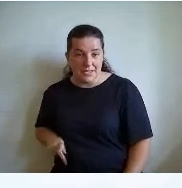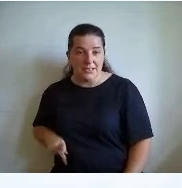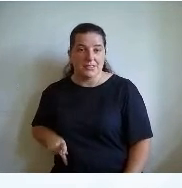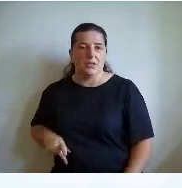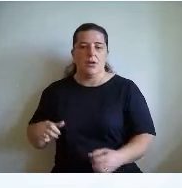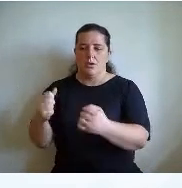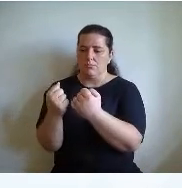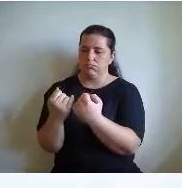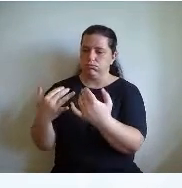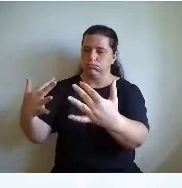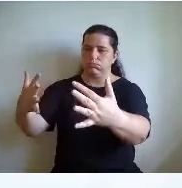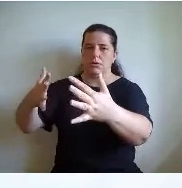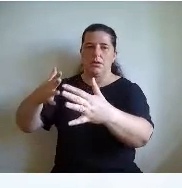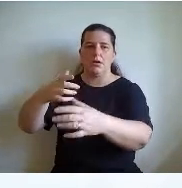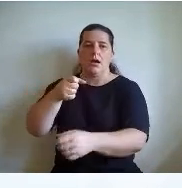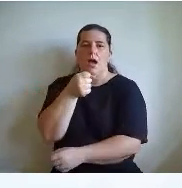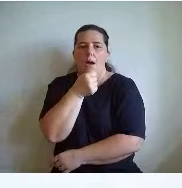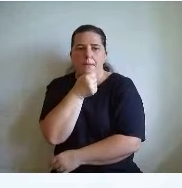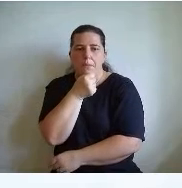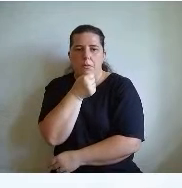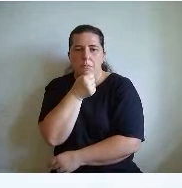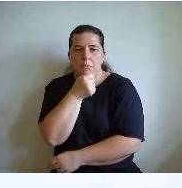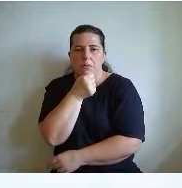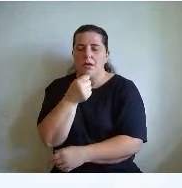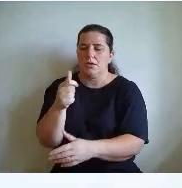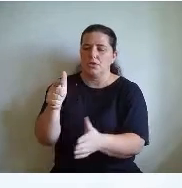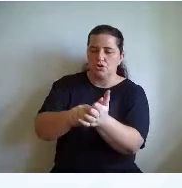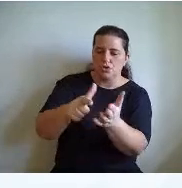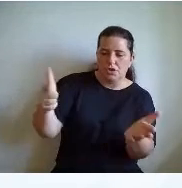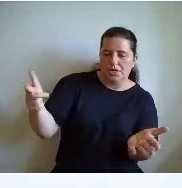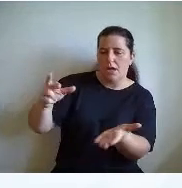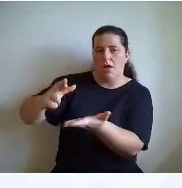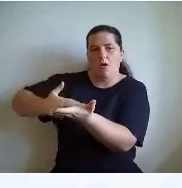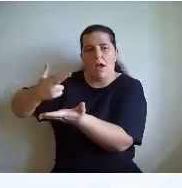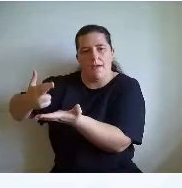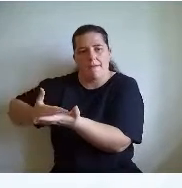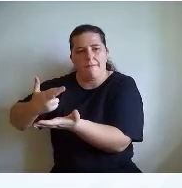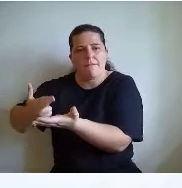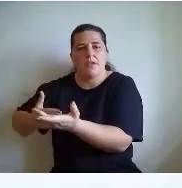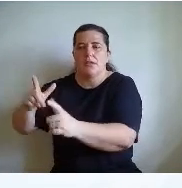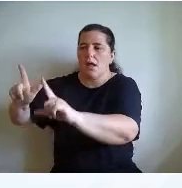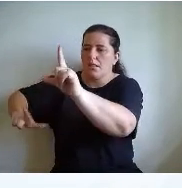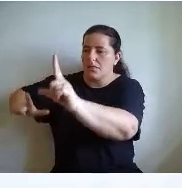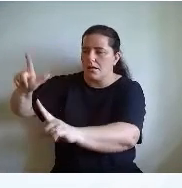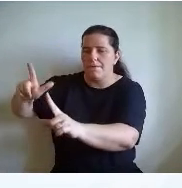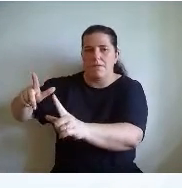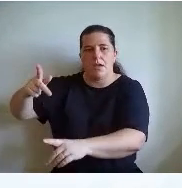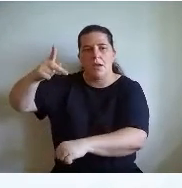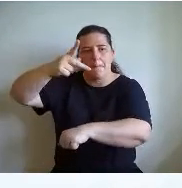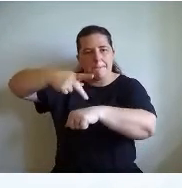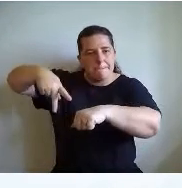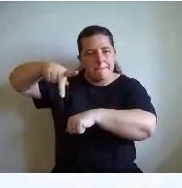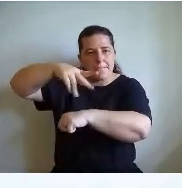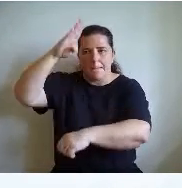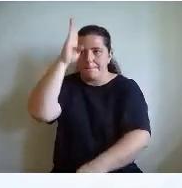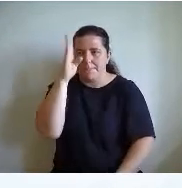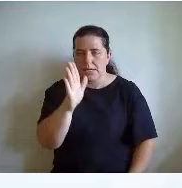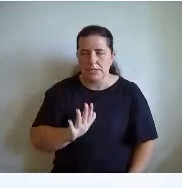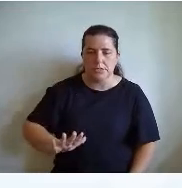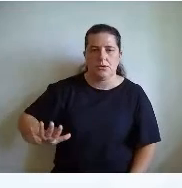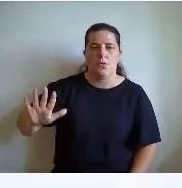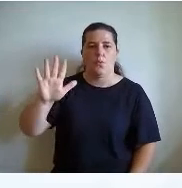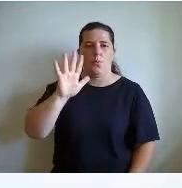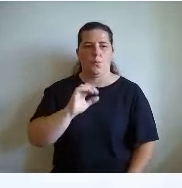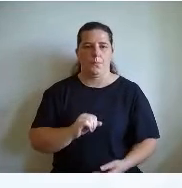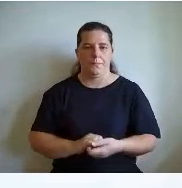os principais jornais e revistas e TVs desse país. Como você percebeu as alterações a